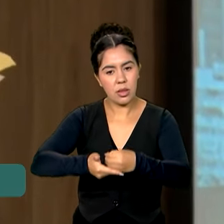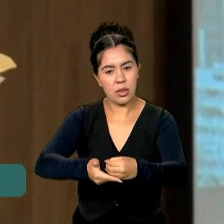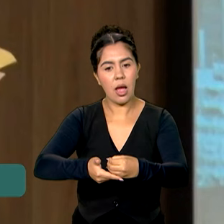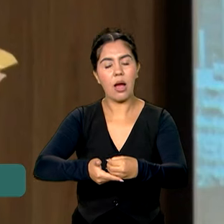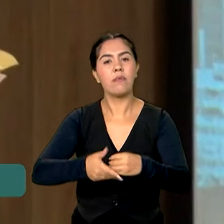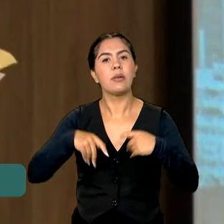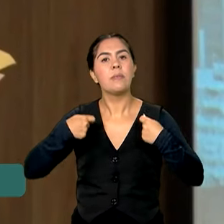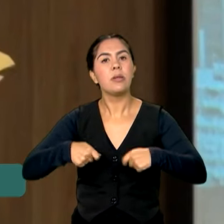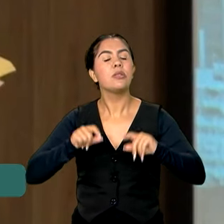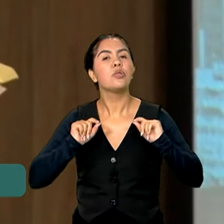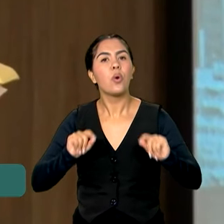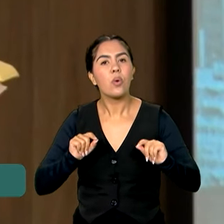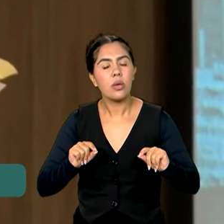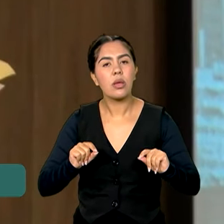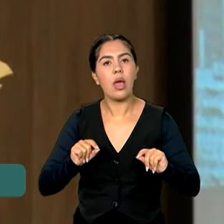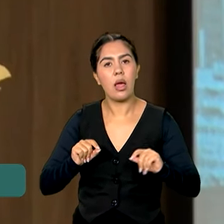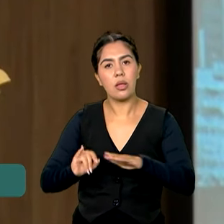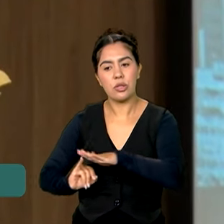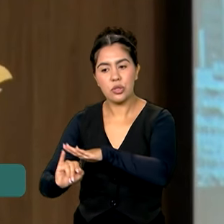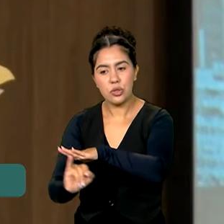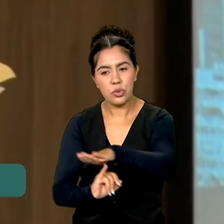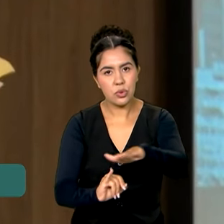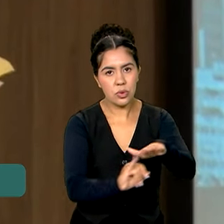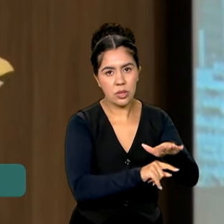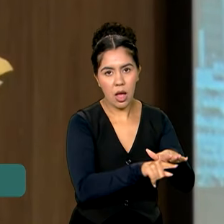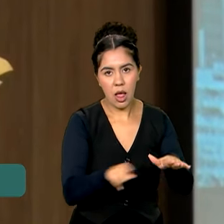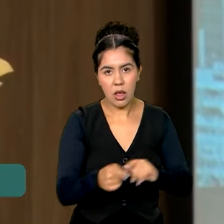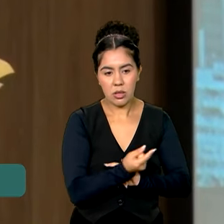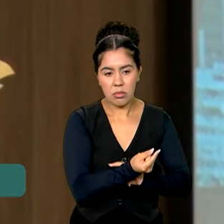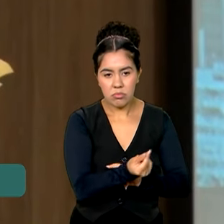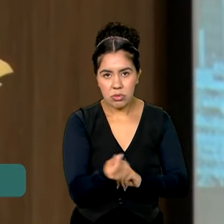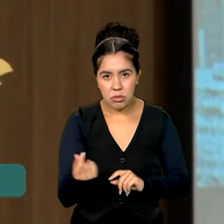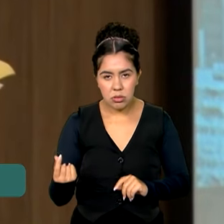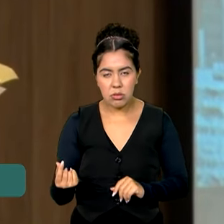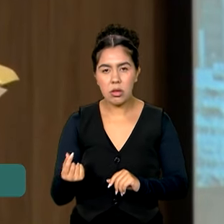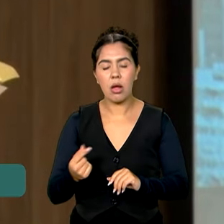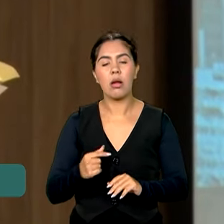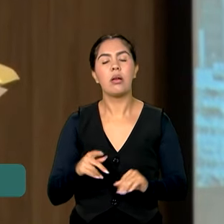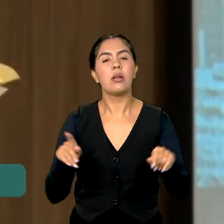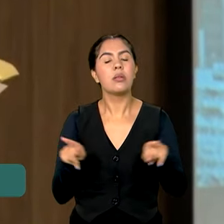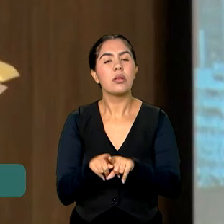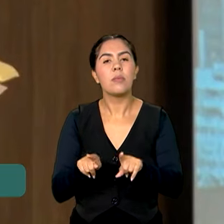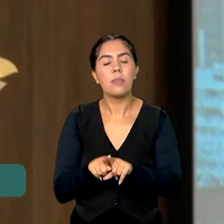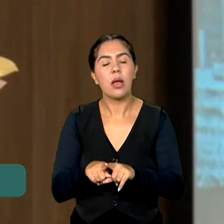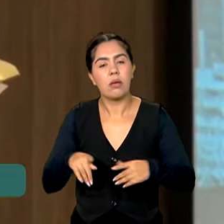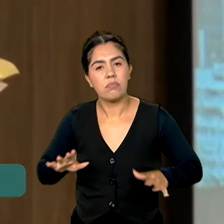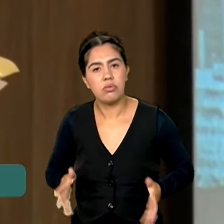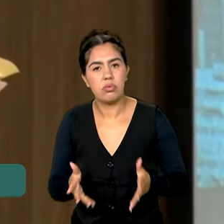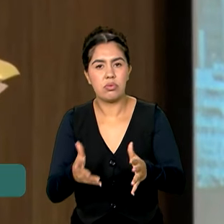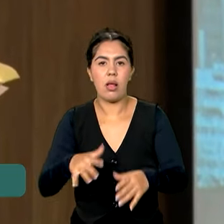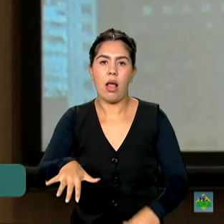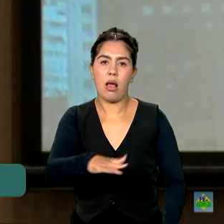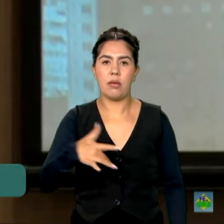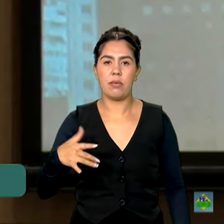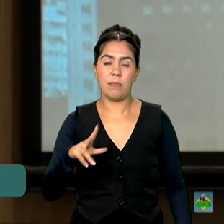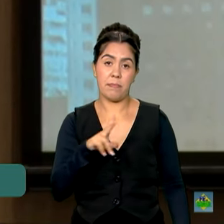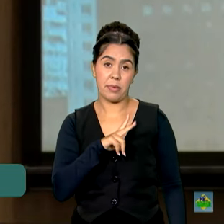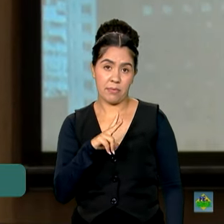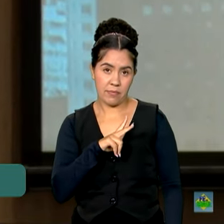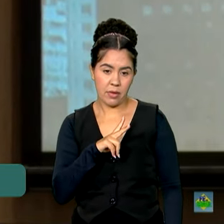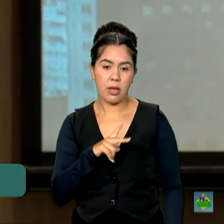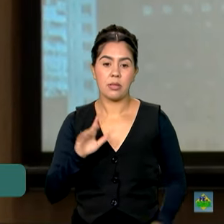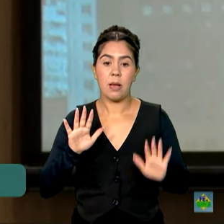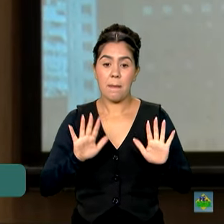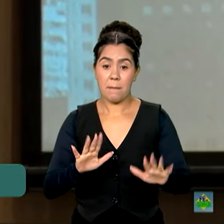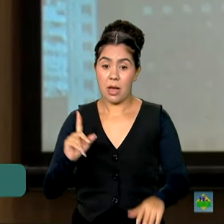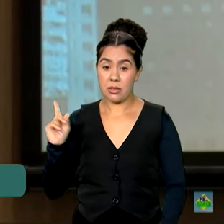pelo fortalecimento das instituições financeiras de desenvolvimento e pelo engajamento do setor privado. Segundo Haddad,